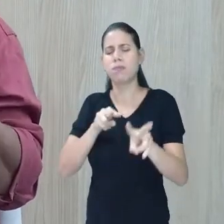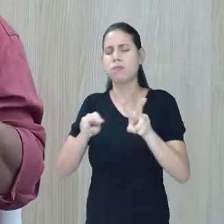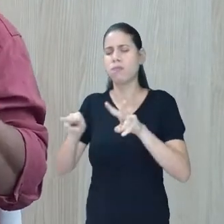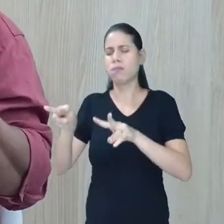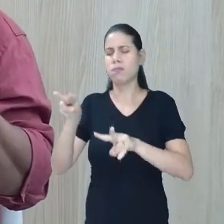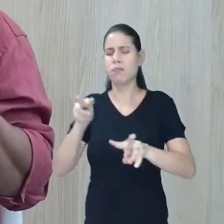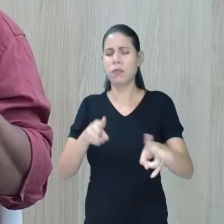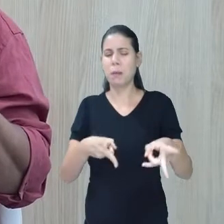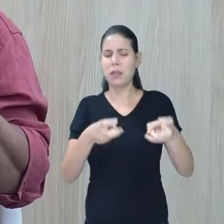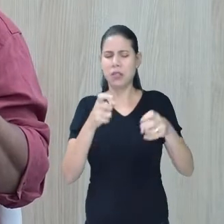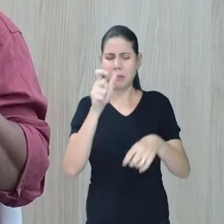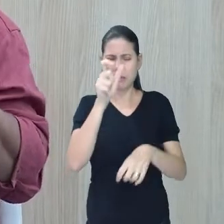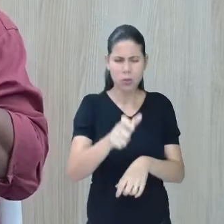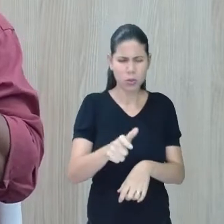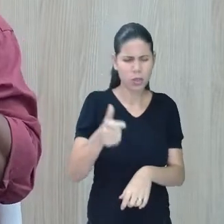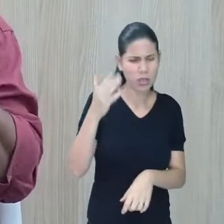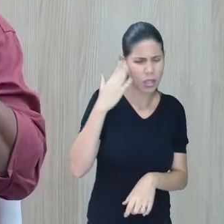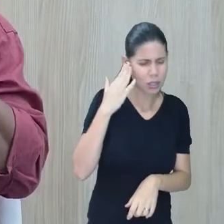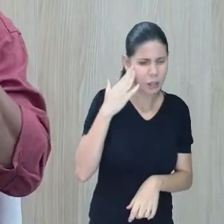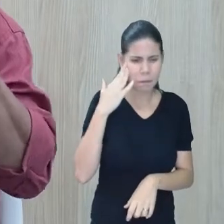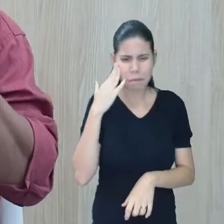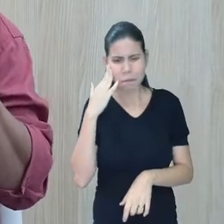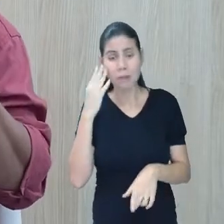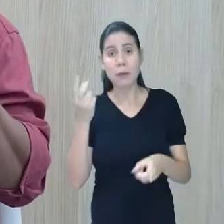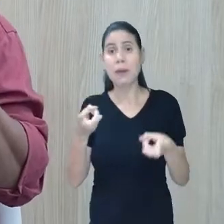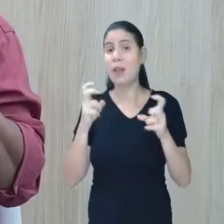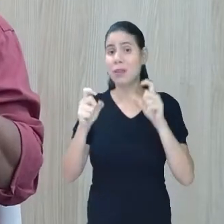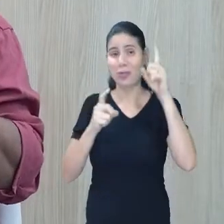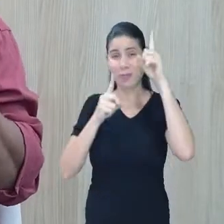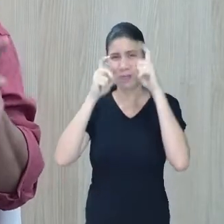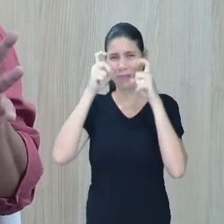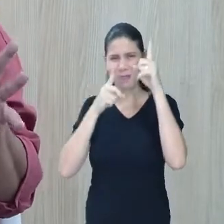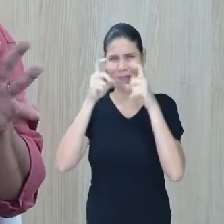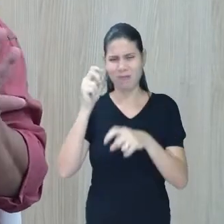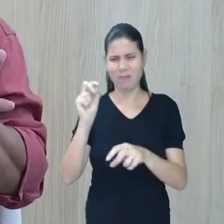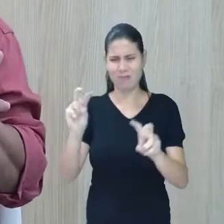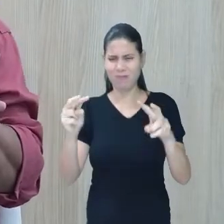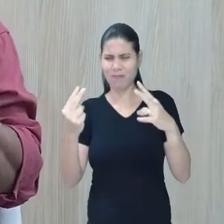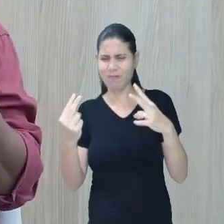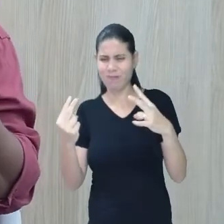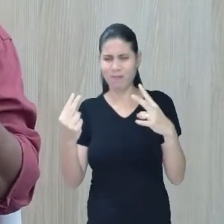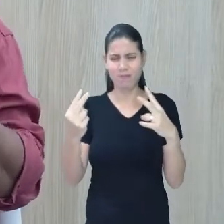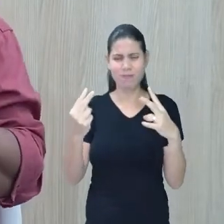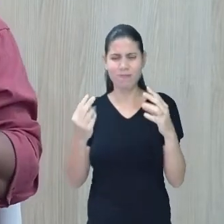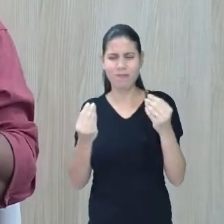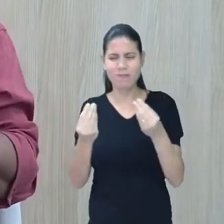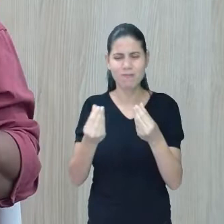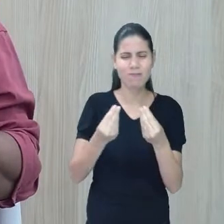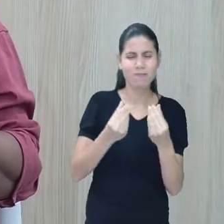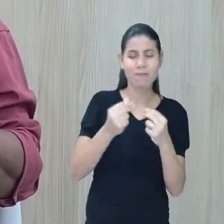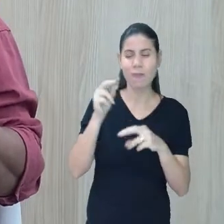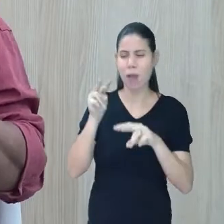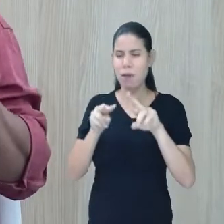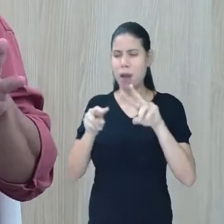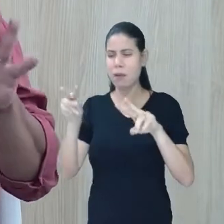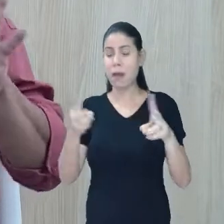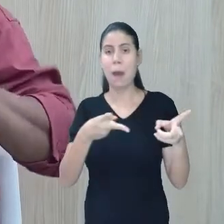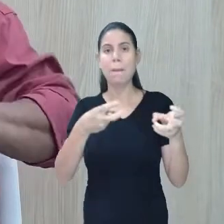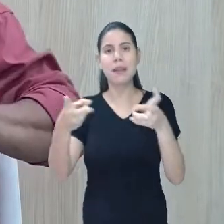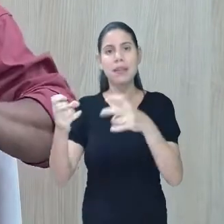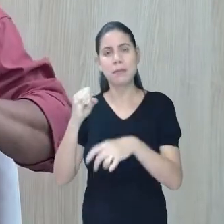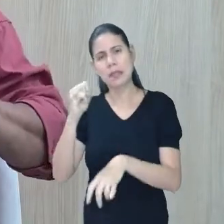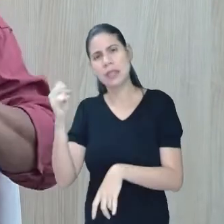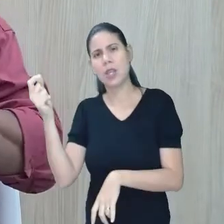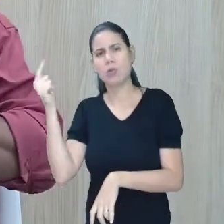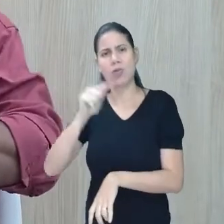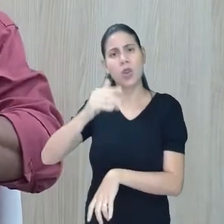está entendendo, pela expressão facial. Você vai Sim, entendendo sim. quem está olhando, quem está entendendo, quem não está com dificuldade. E dessa forma vou